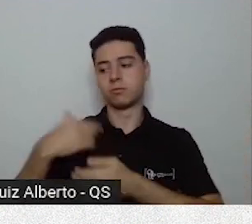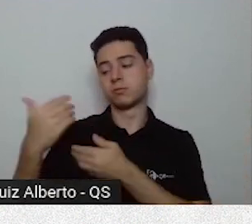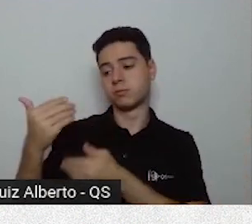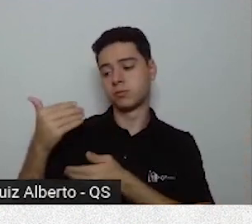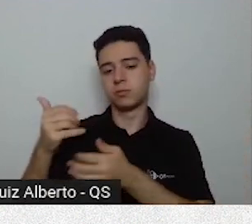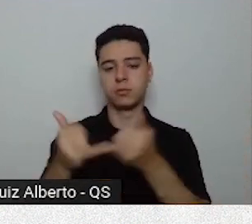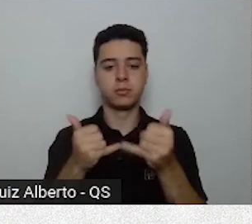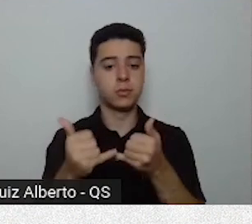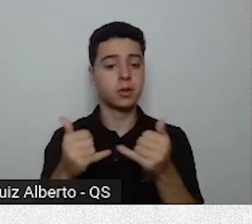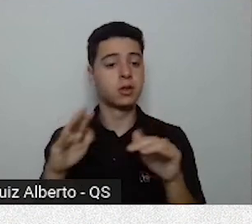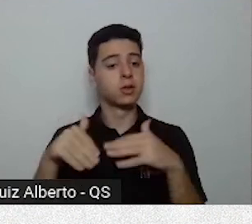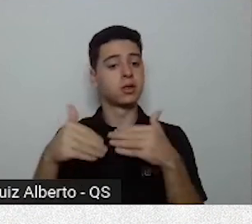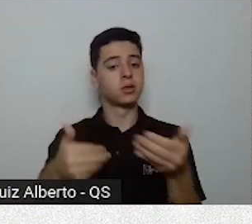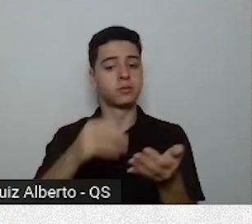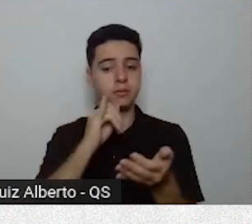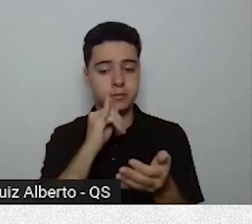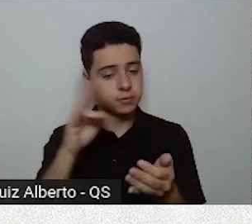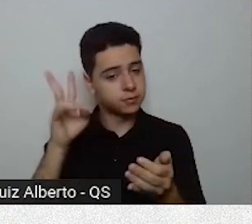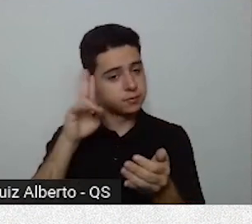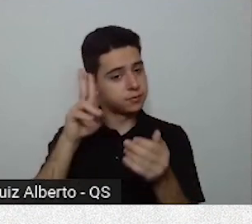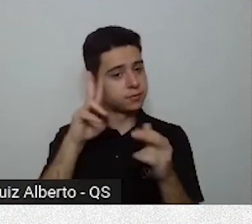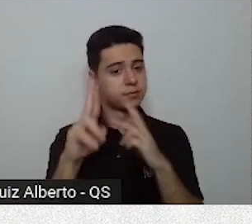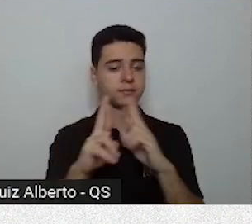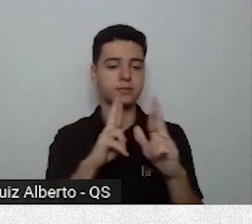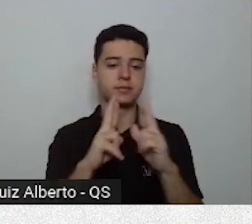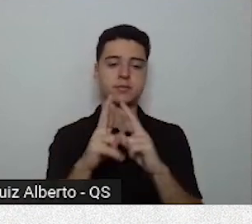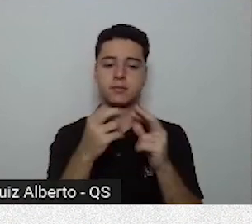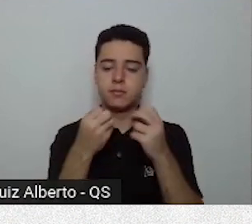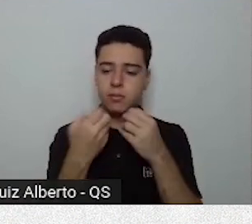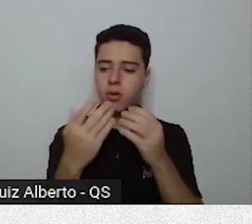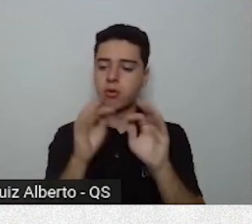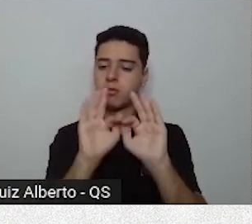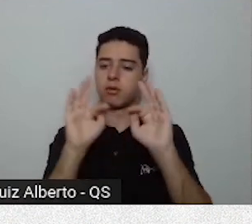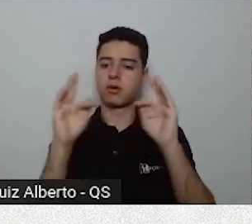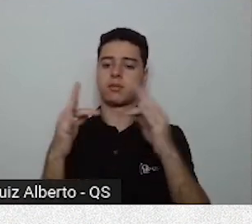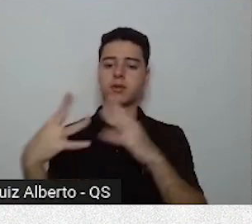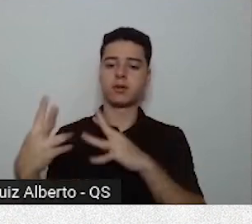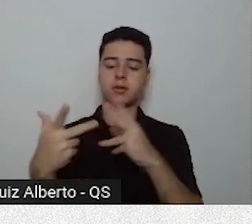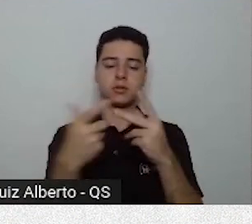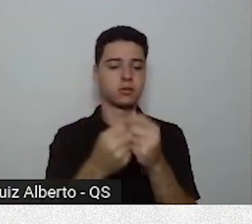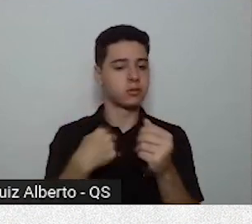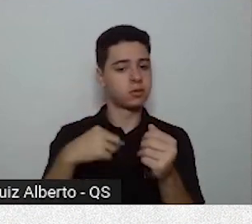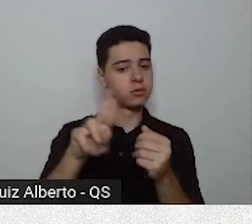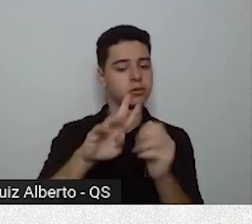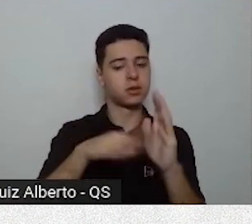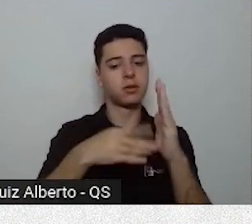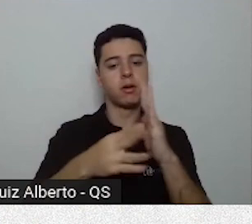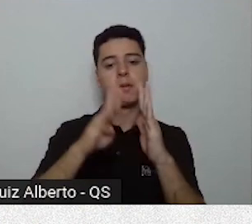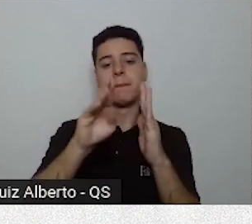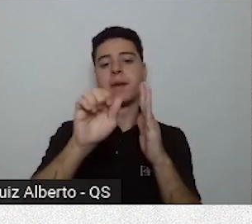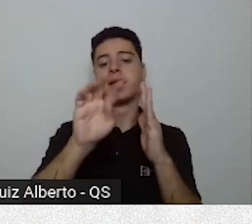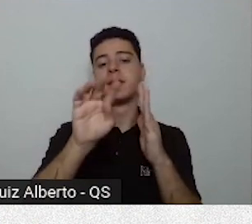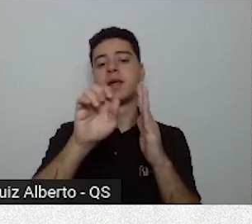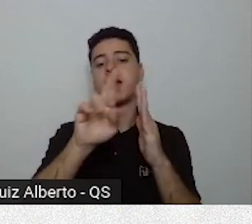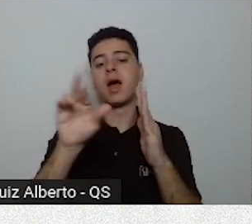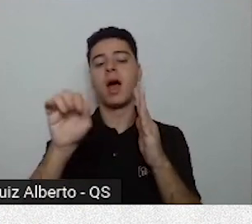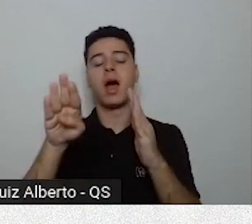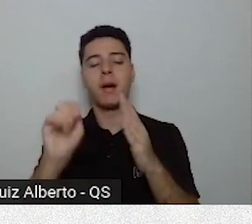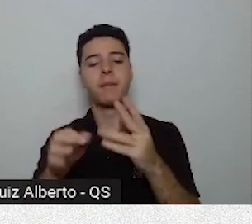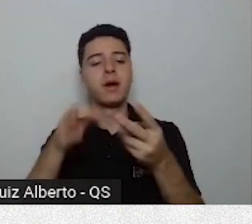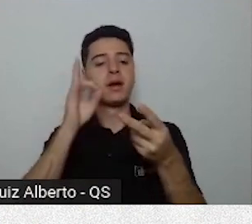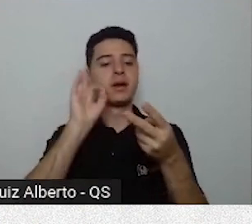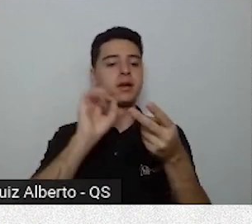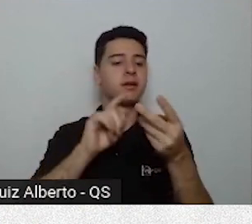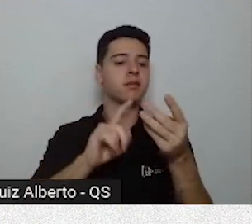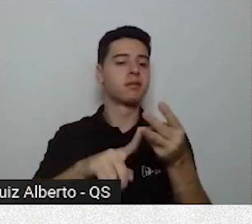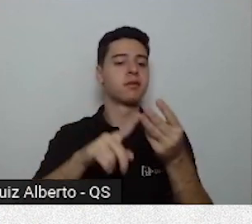lembrando dessa relação, né, nossa, familiar. Aqui eu usei tinta de beterraba, café ali no